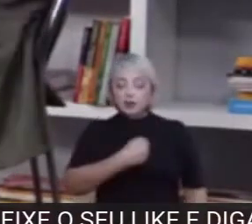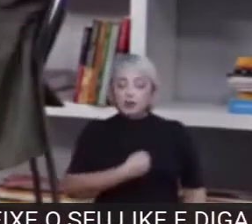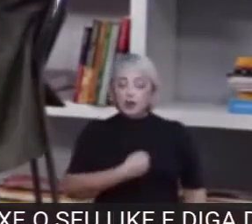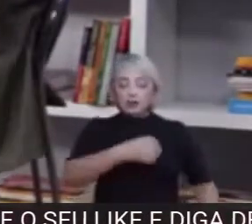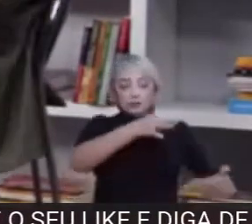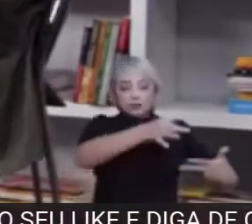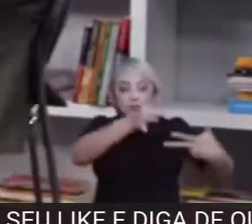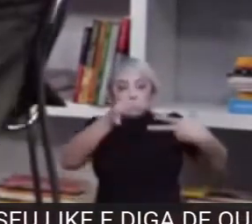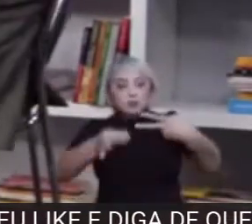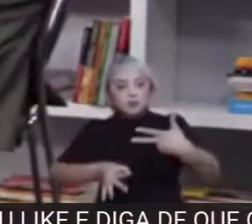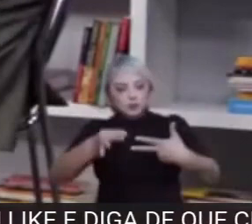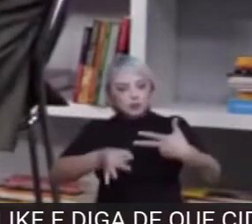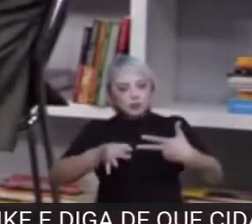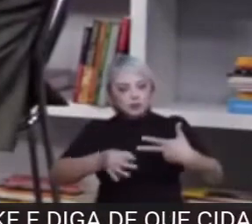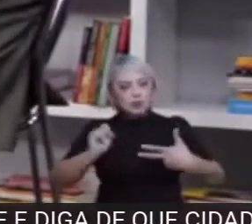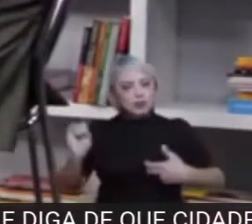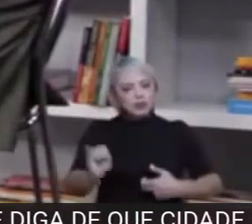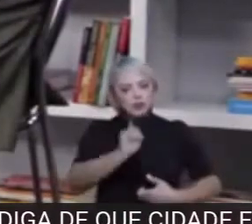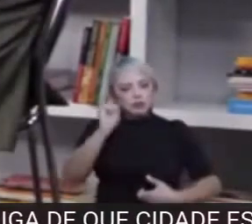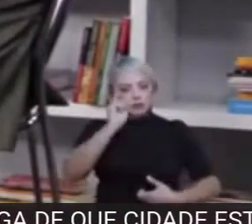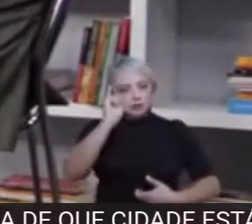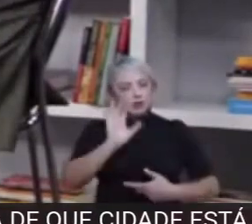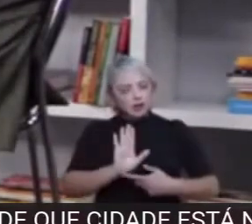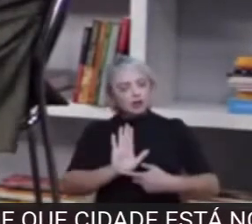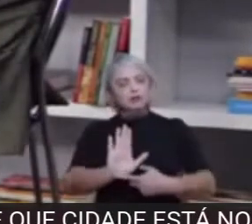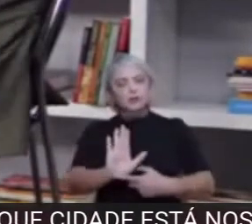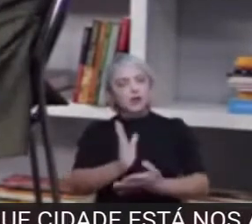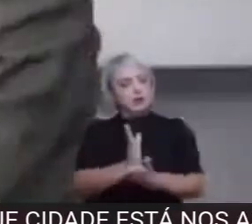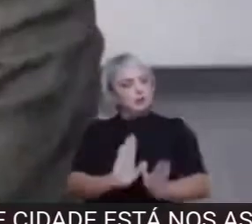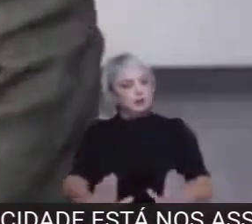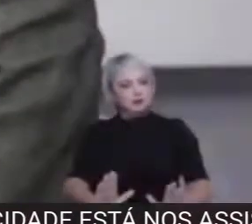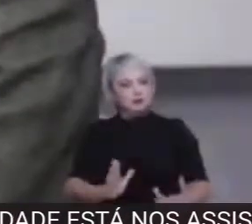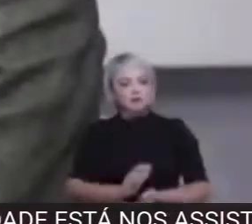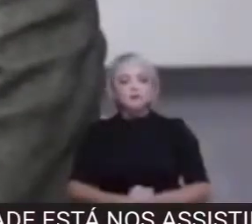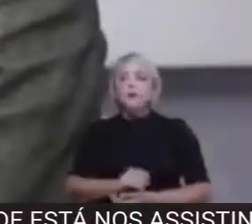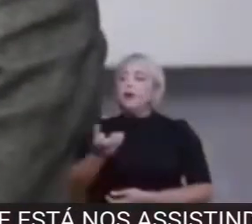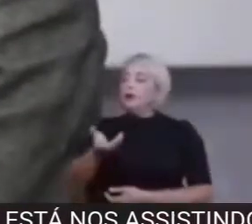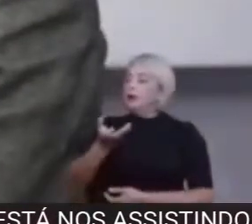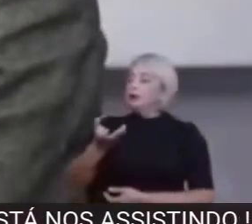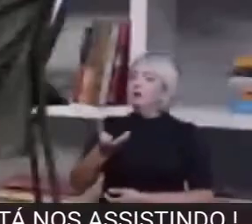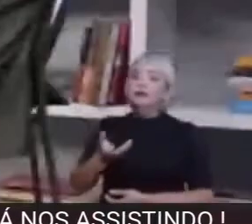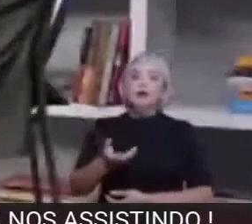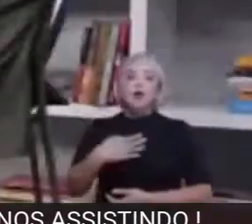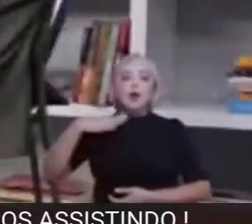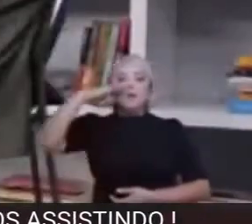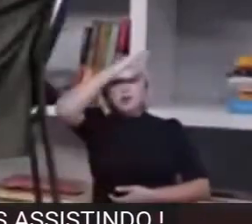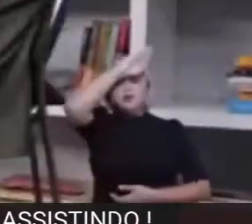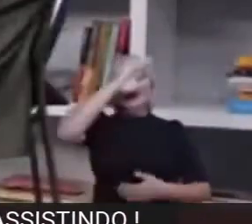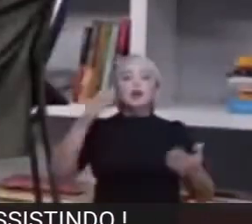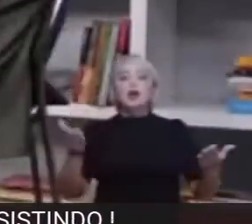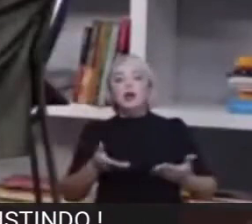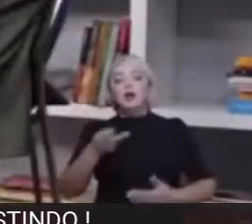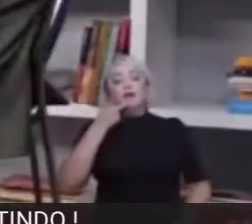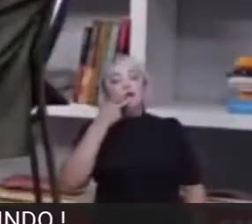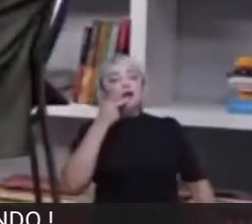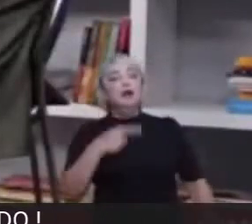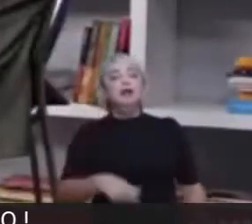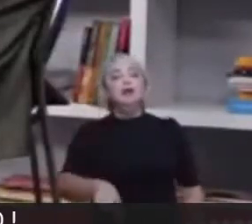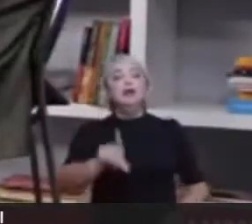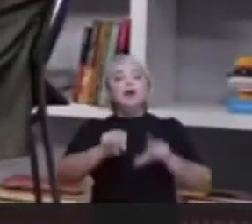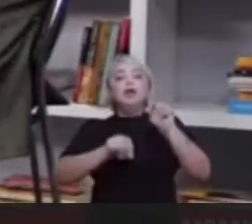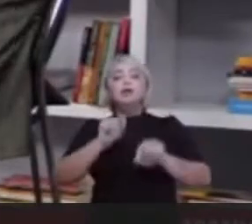muito importante para ajudar a gente a desmontar isso. Eu queria falar uma... O Bolsonaro agora está dizendo que vai indicar um